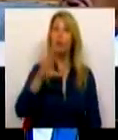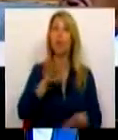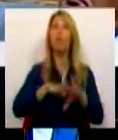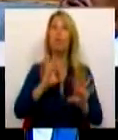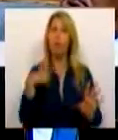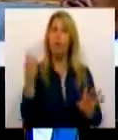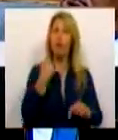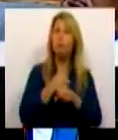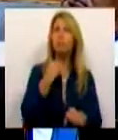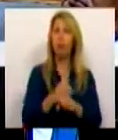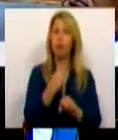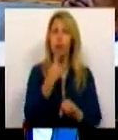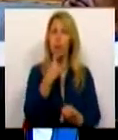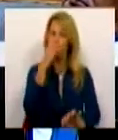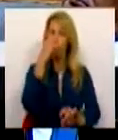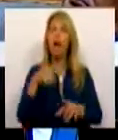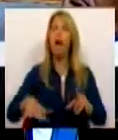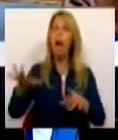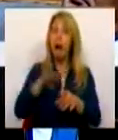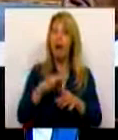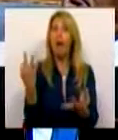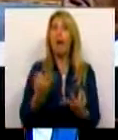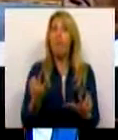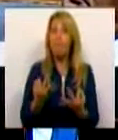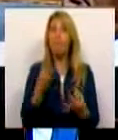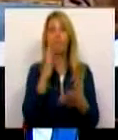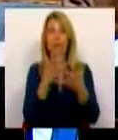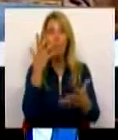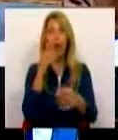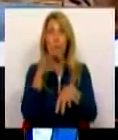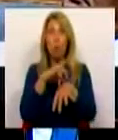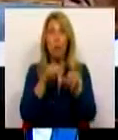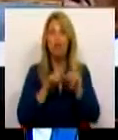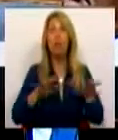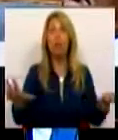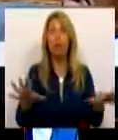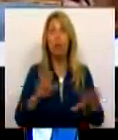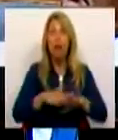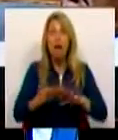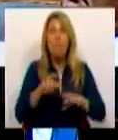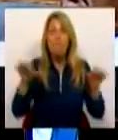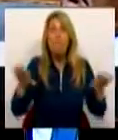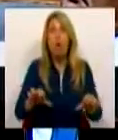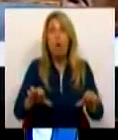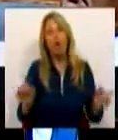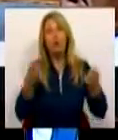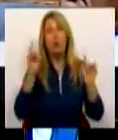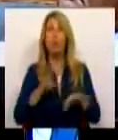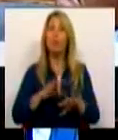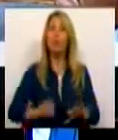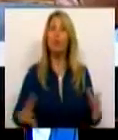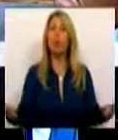trabalhado tanto e tão bem nesta área que o impacto deste surto não foi maior. O Grupo Parlamentar do Partido Socialista considera